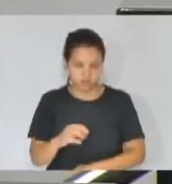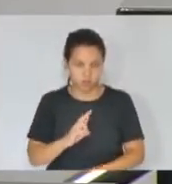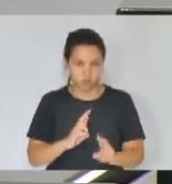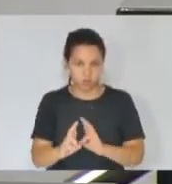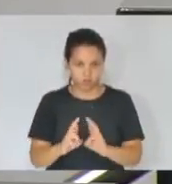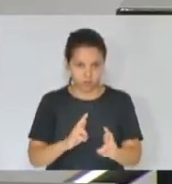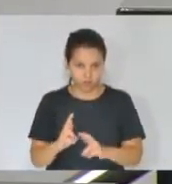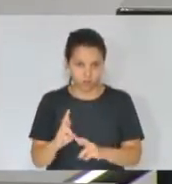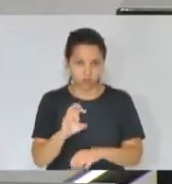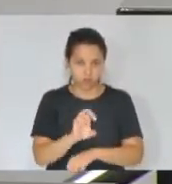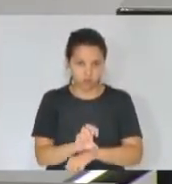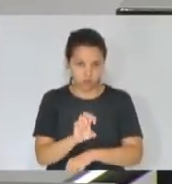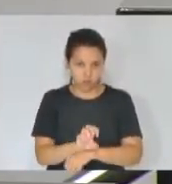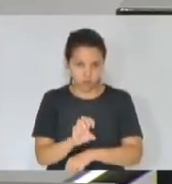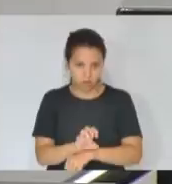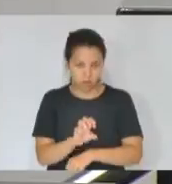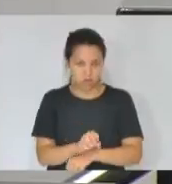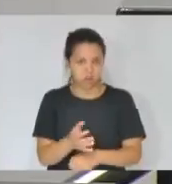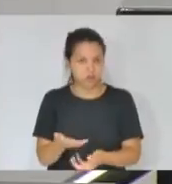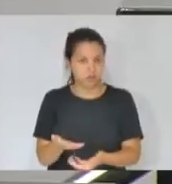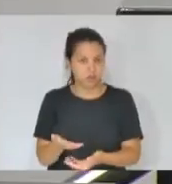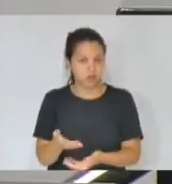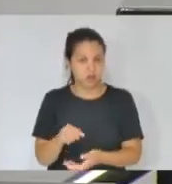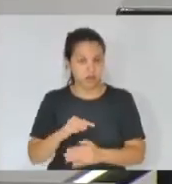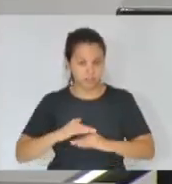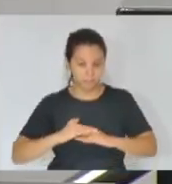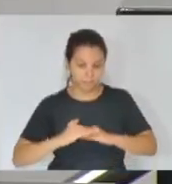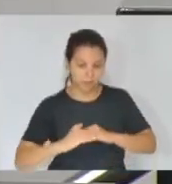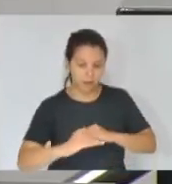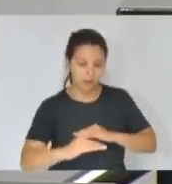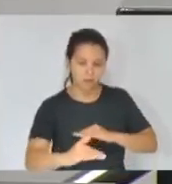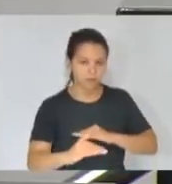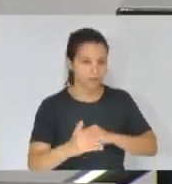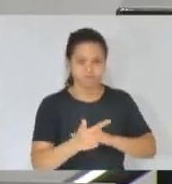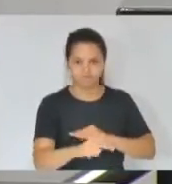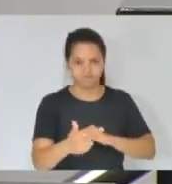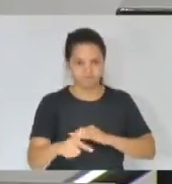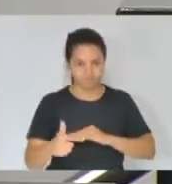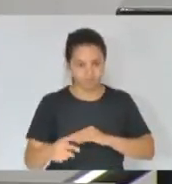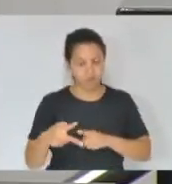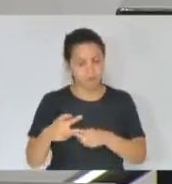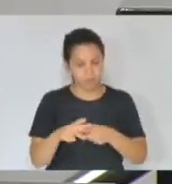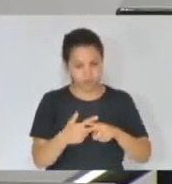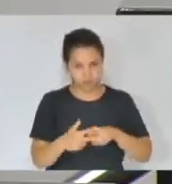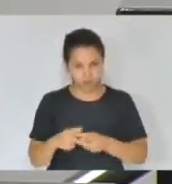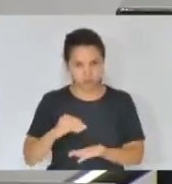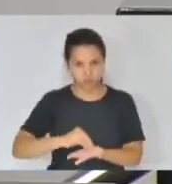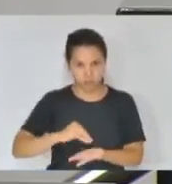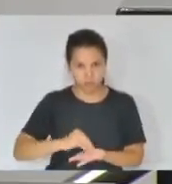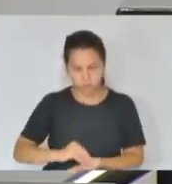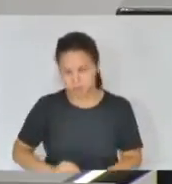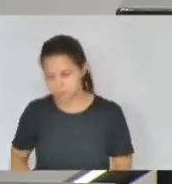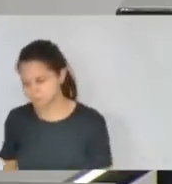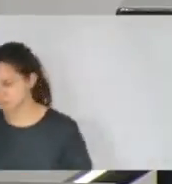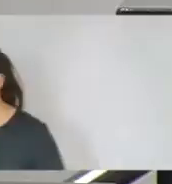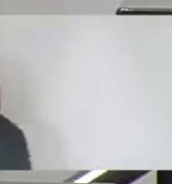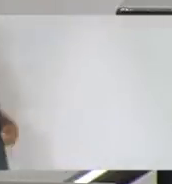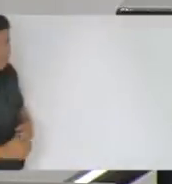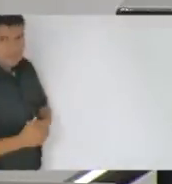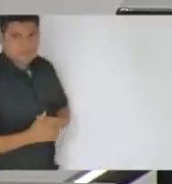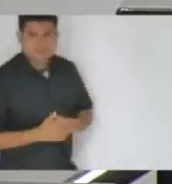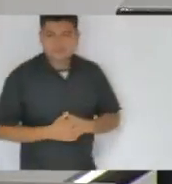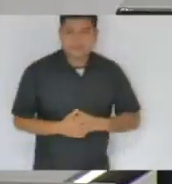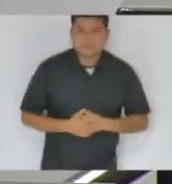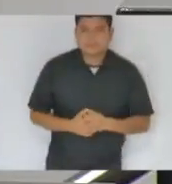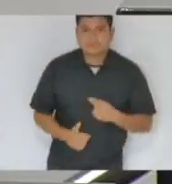do estado que não estão pavimentadas, é a manutenção. Porque a base está no município. E